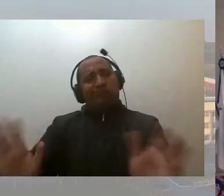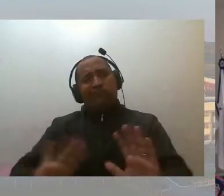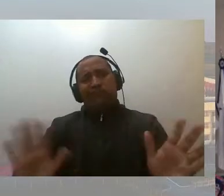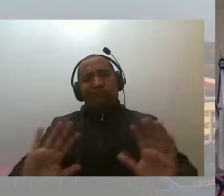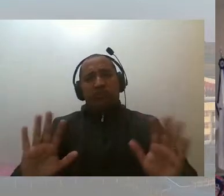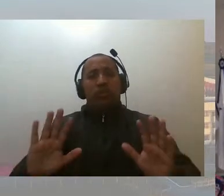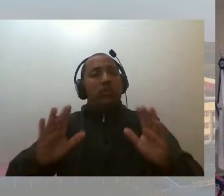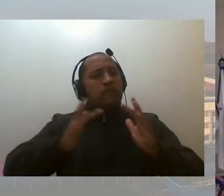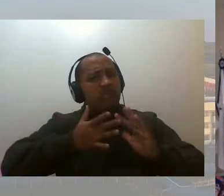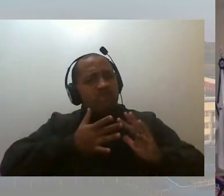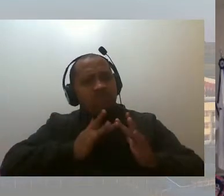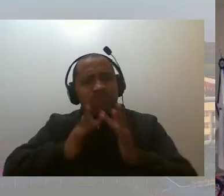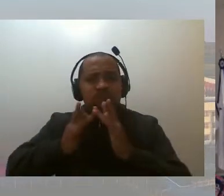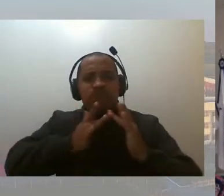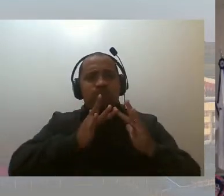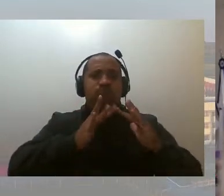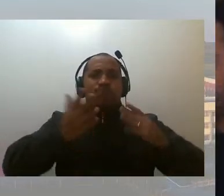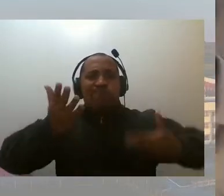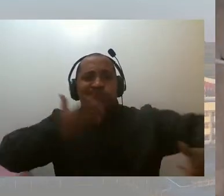de articulação